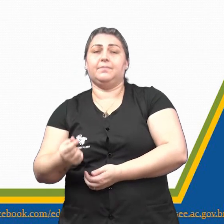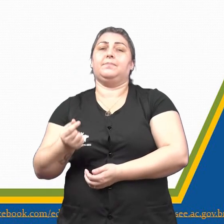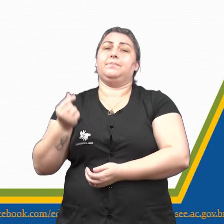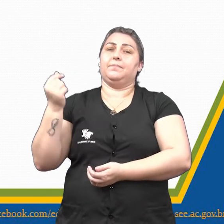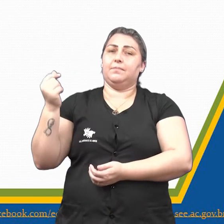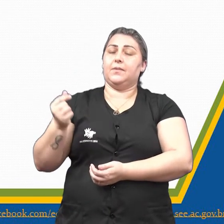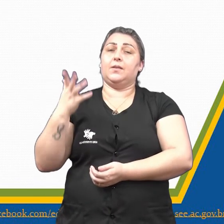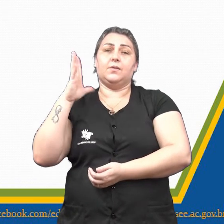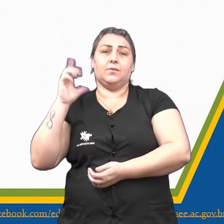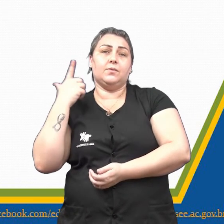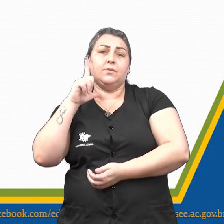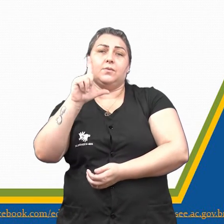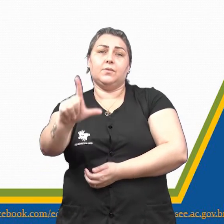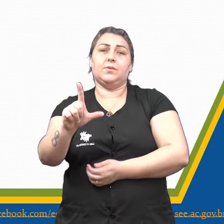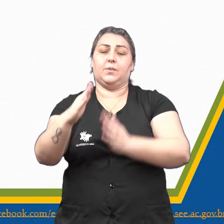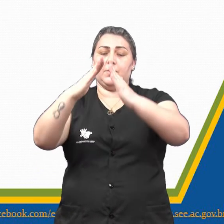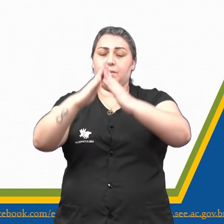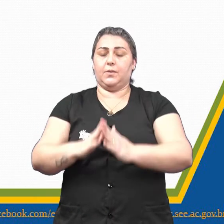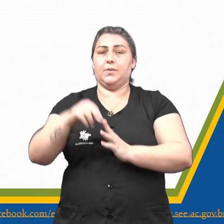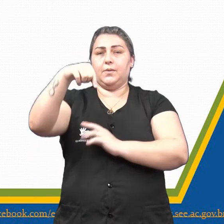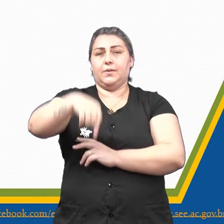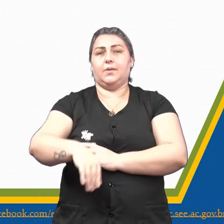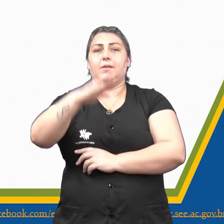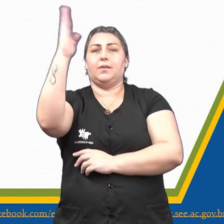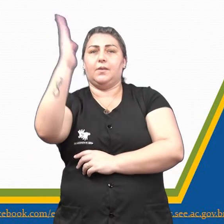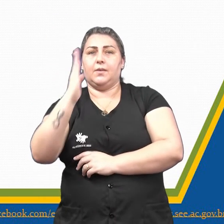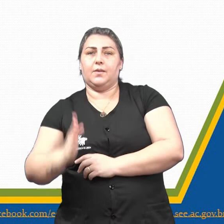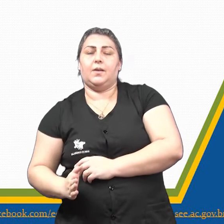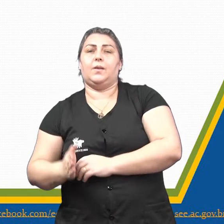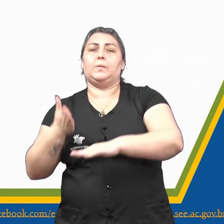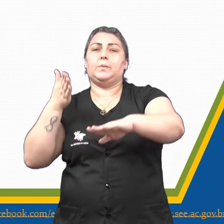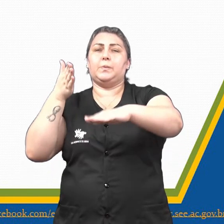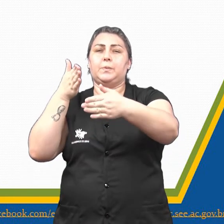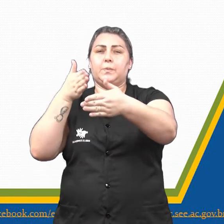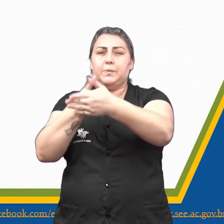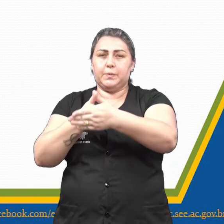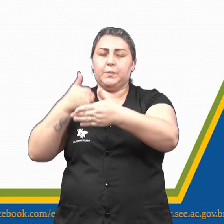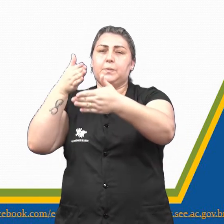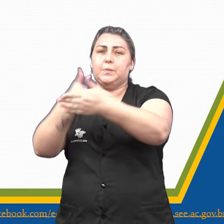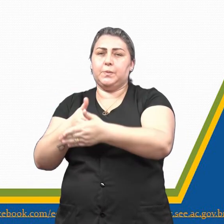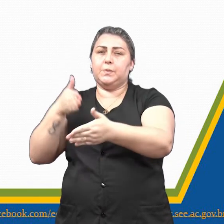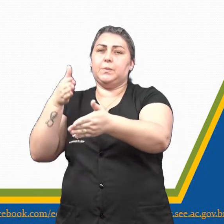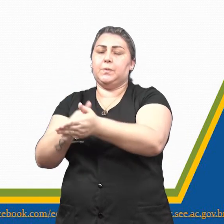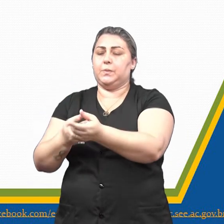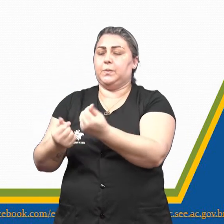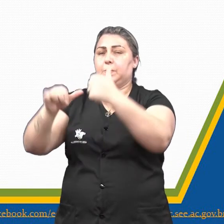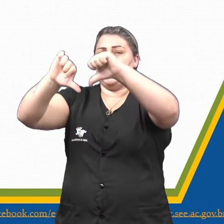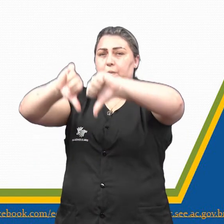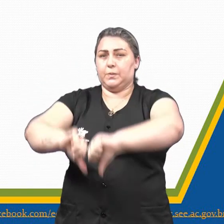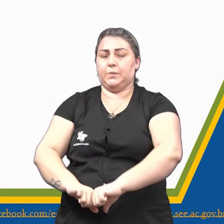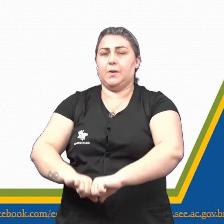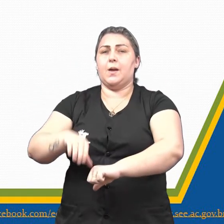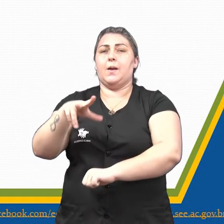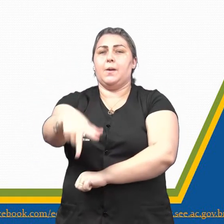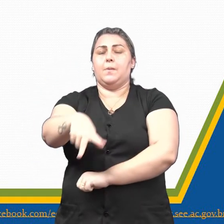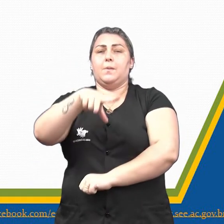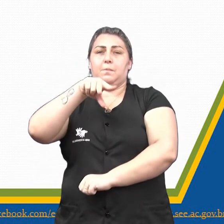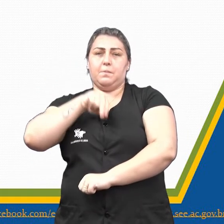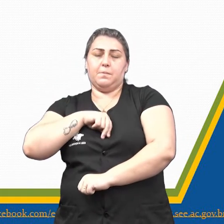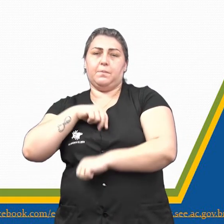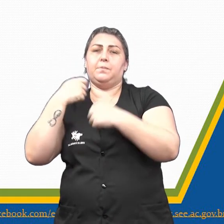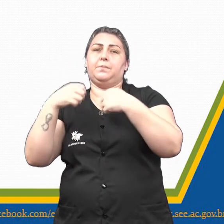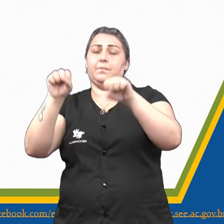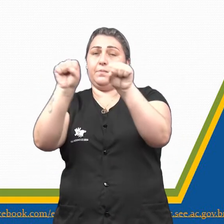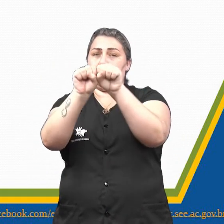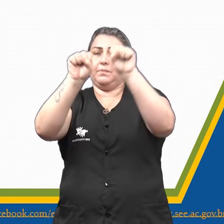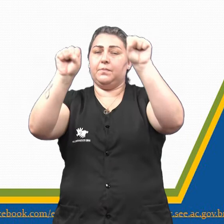necessário para realizar a colonização do Brasil, pois atravessava uma série de crise econômica, Portugal decidiu adotar o sistema